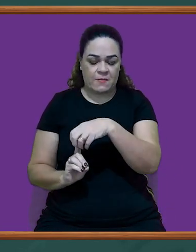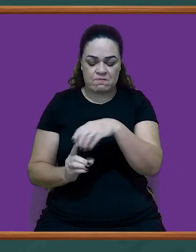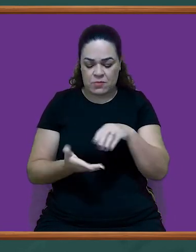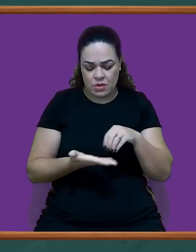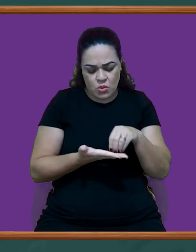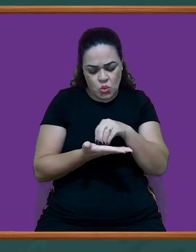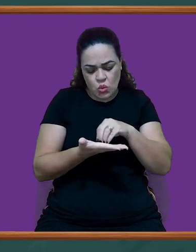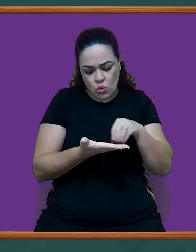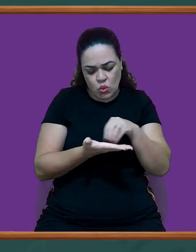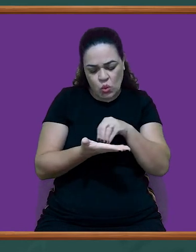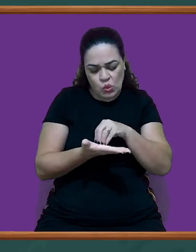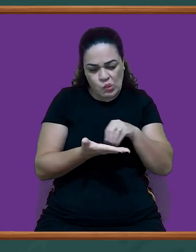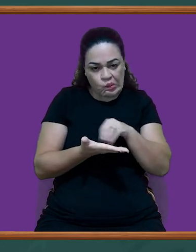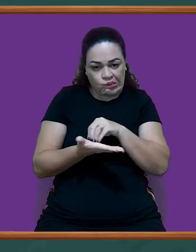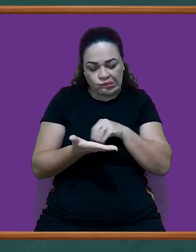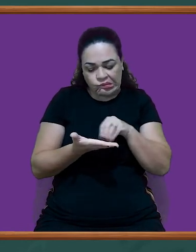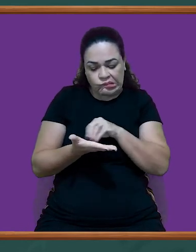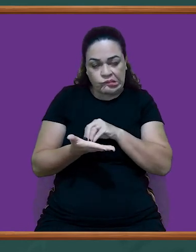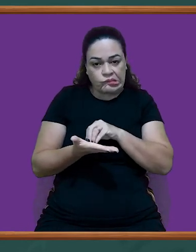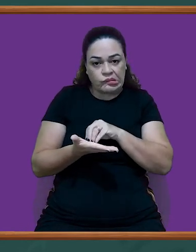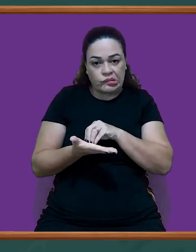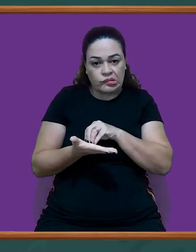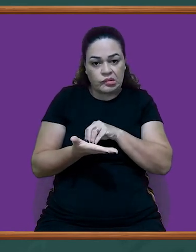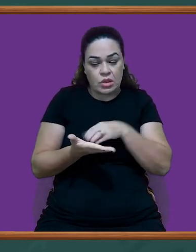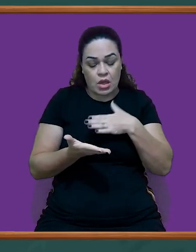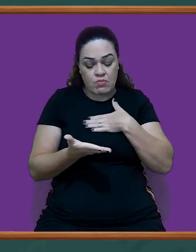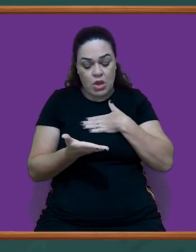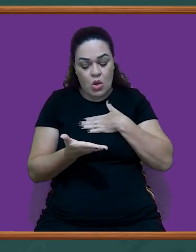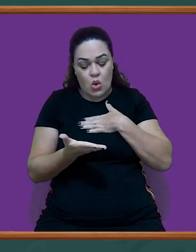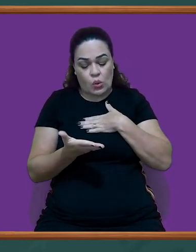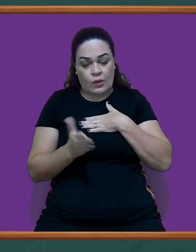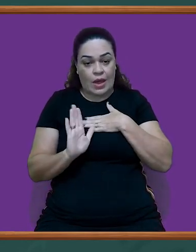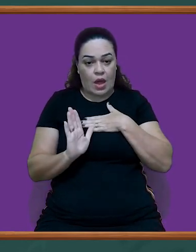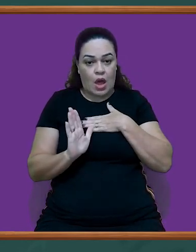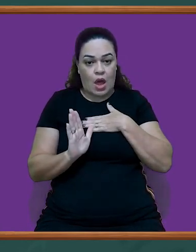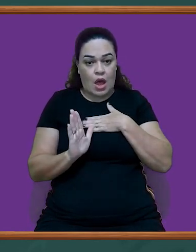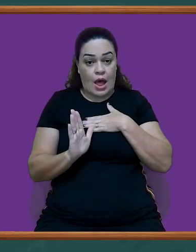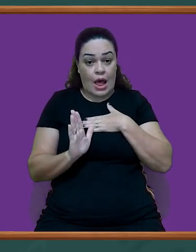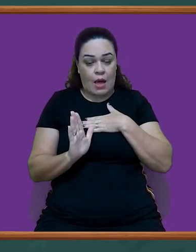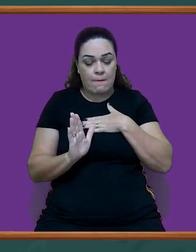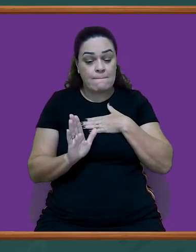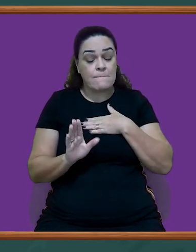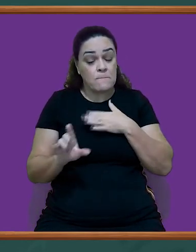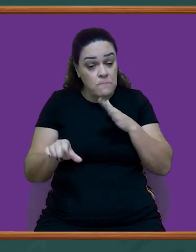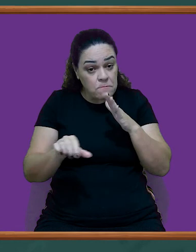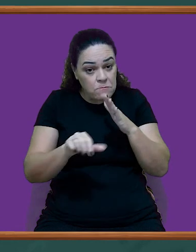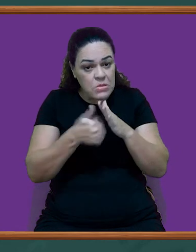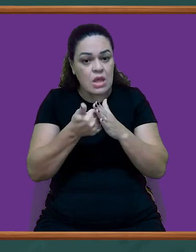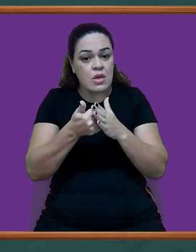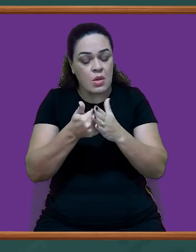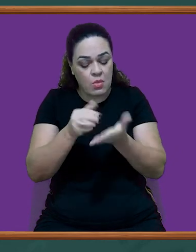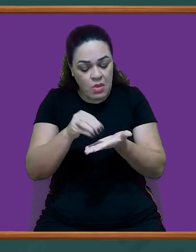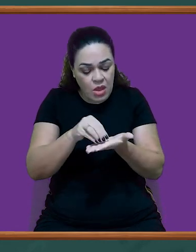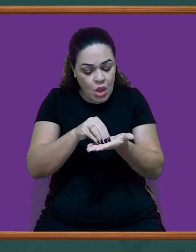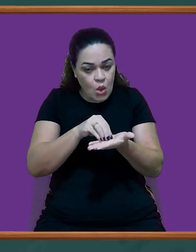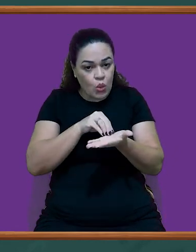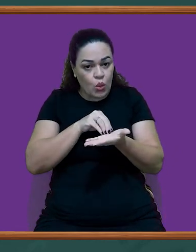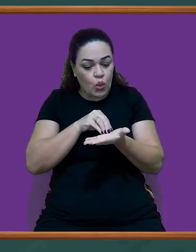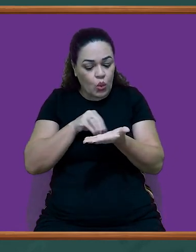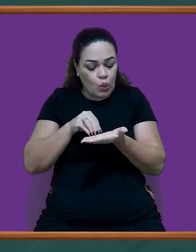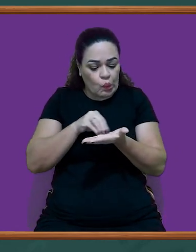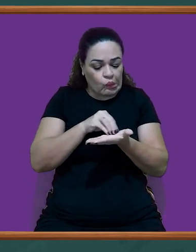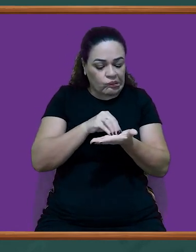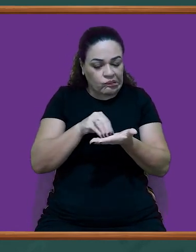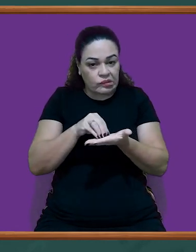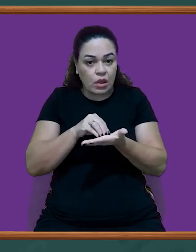tiver uma peça sua ali no meio do caminho você não pode fazer o rock primeiro você deve movimentar lá para daí esperar o